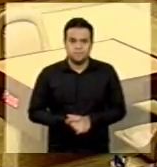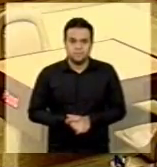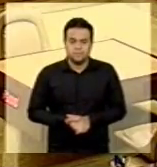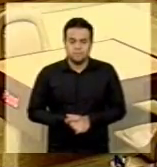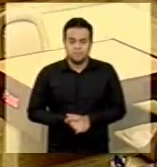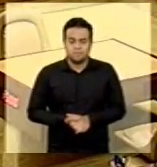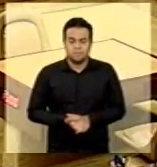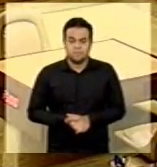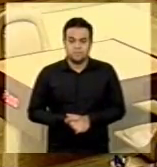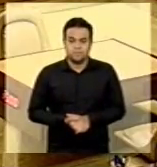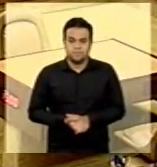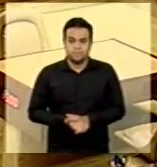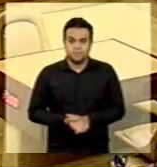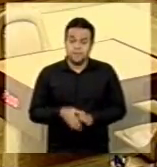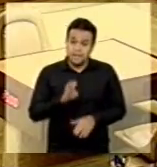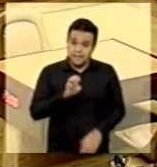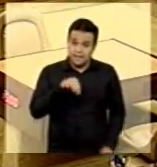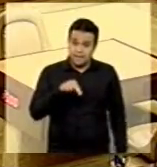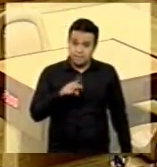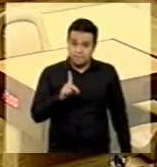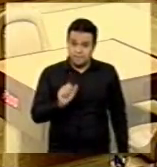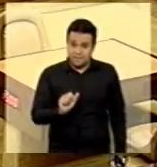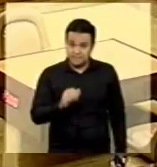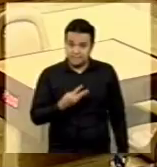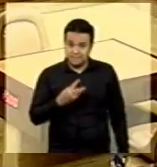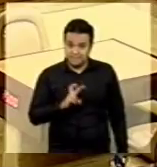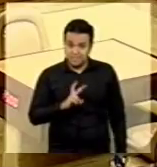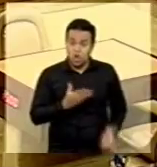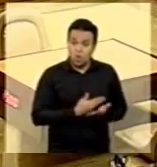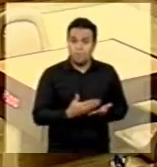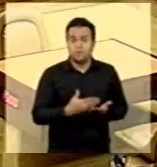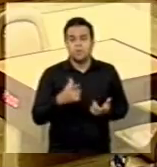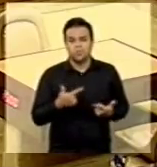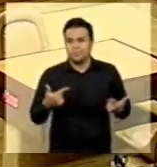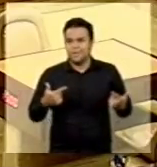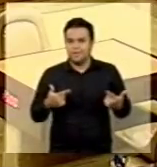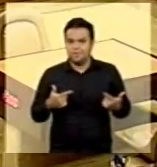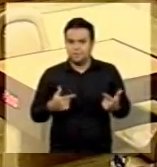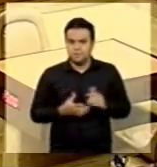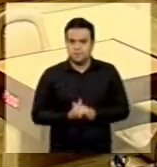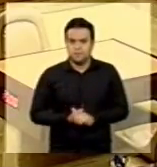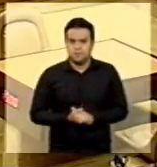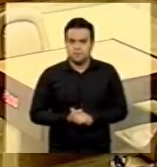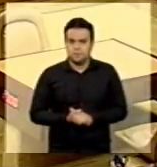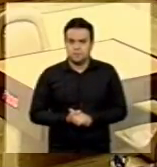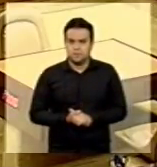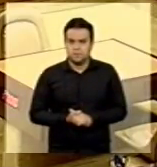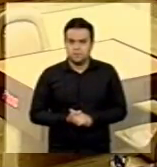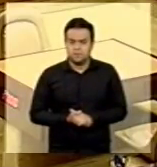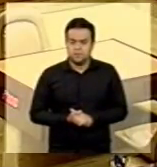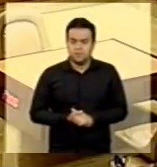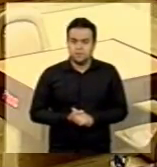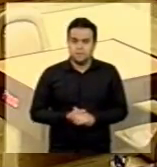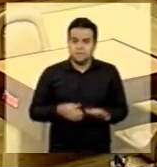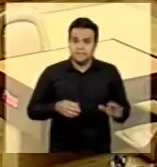E desde a emenda... da aprovação da emenda constitucional 35, não houve, por parte do Senado